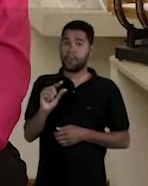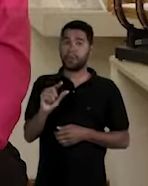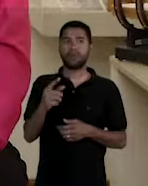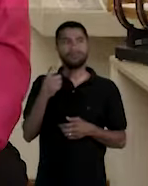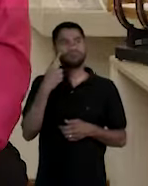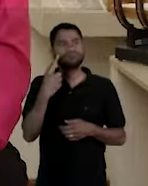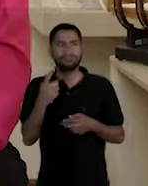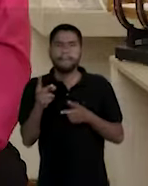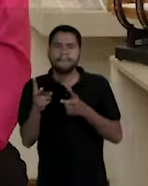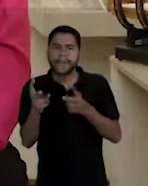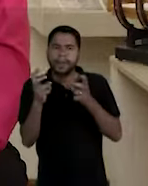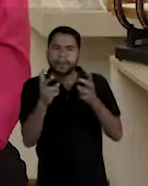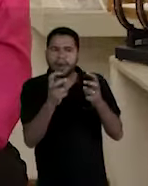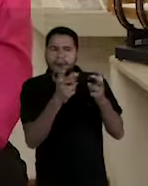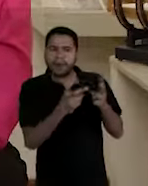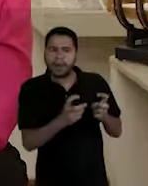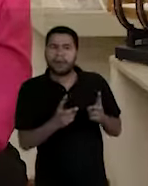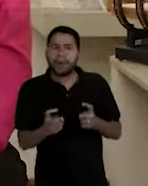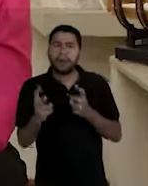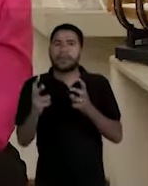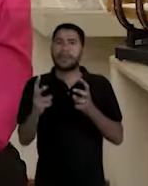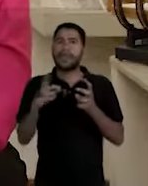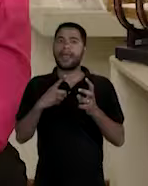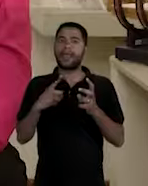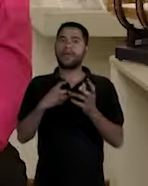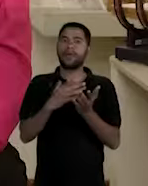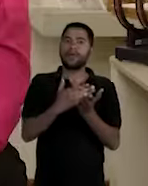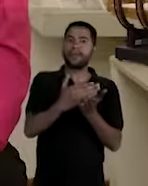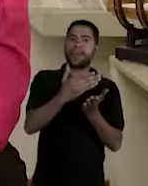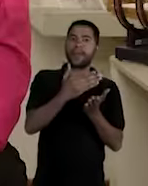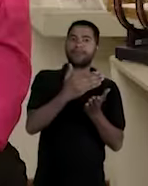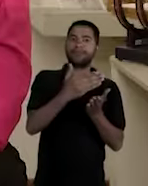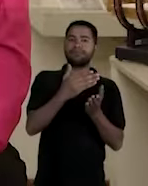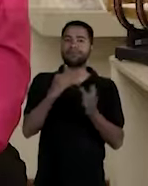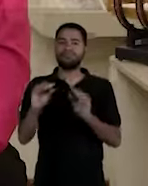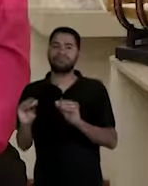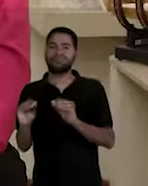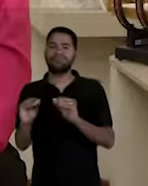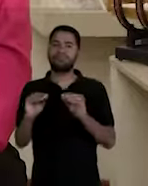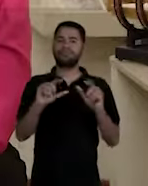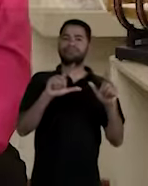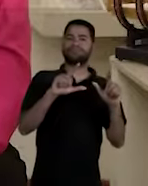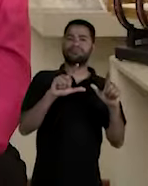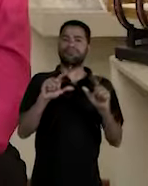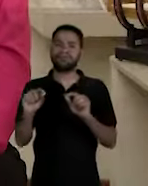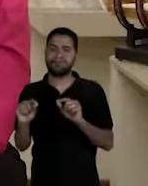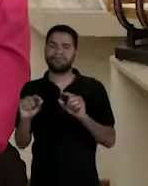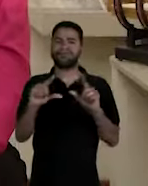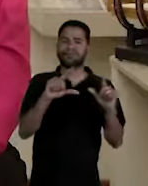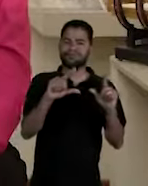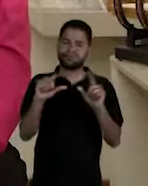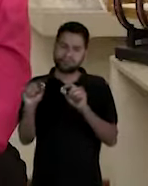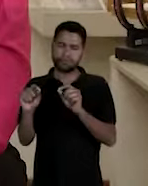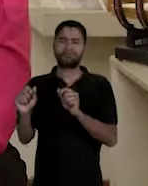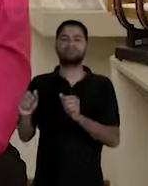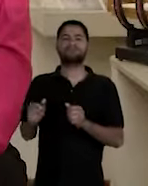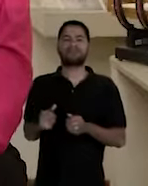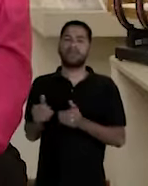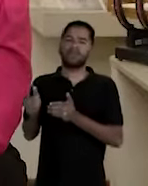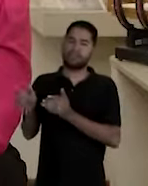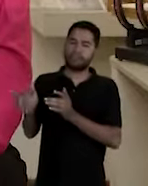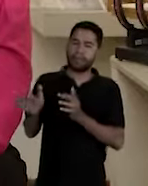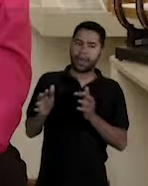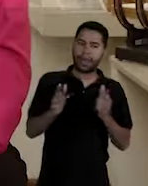os momentos que ela arma e desarma. Sim. São exatamente os ciclos que estão iniciando e